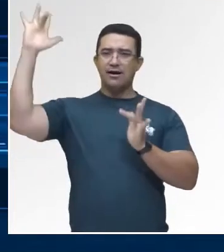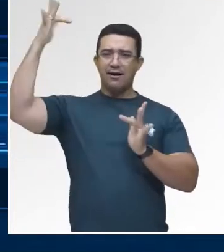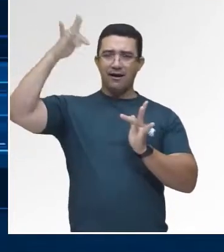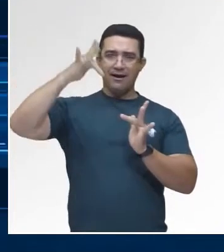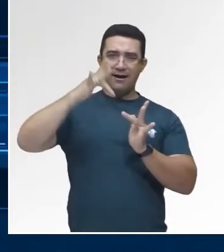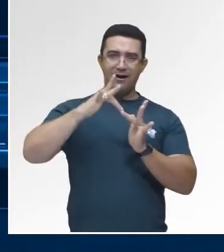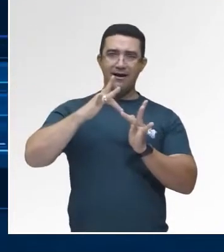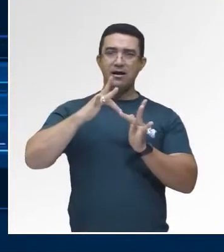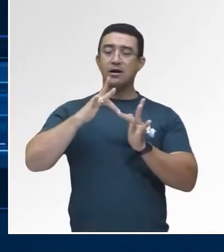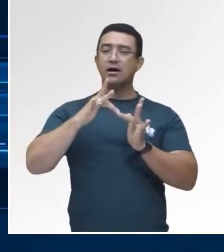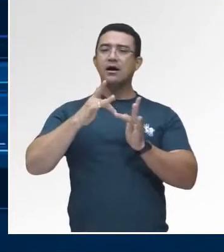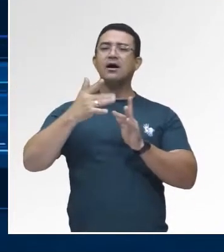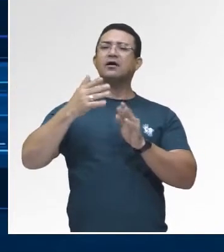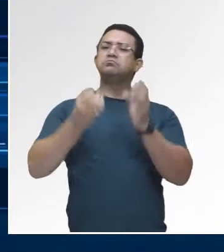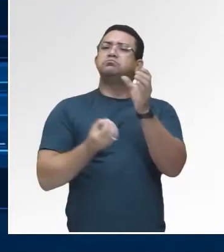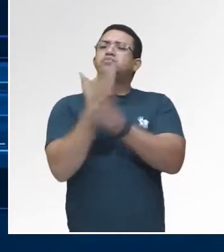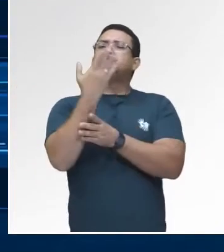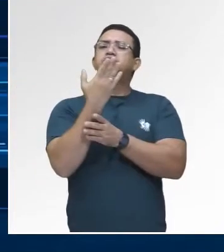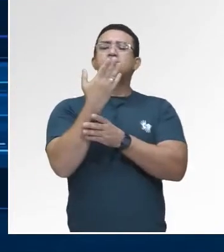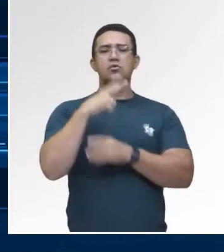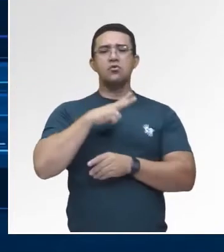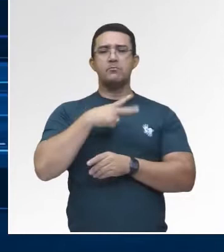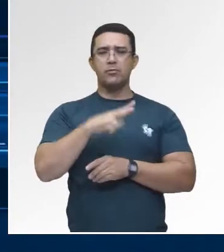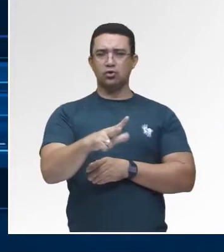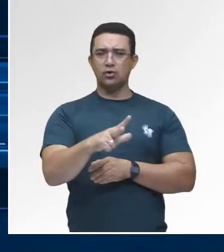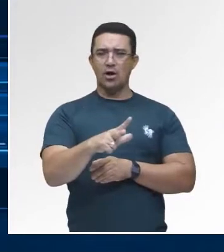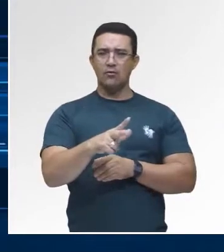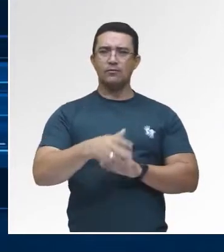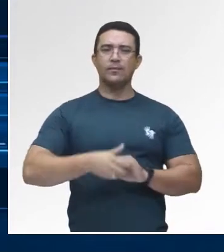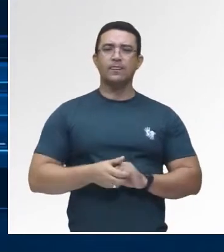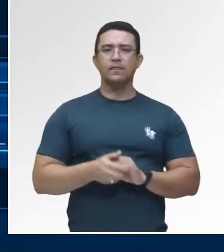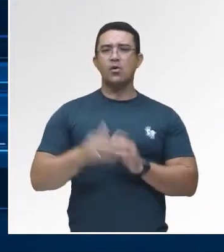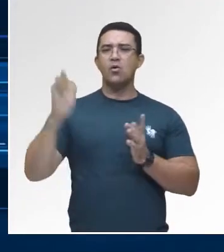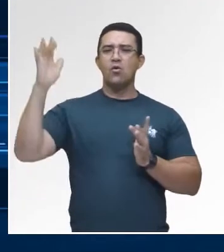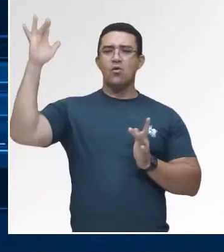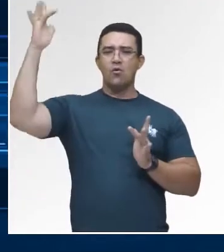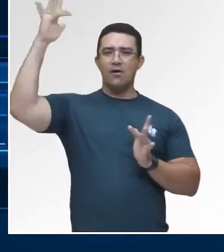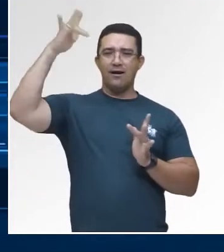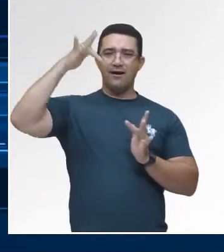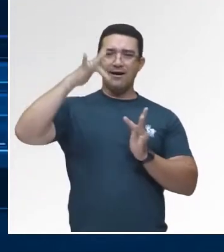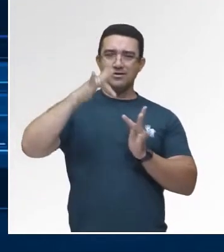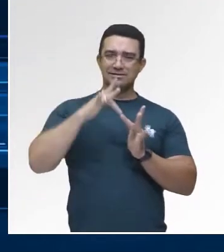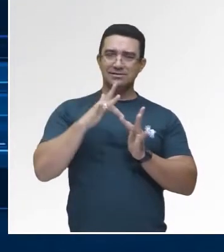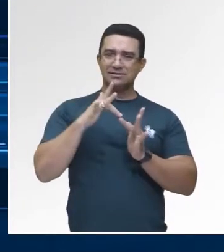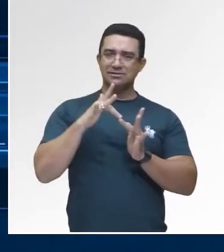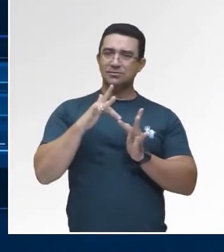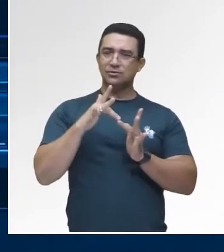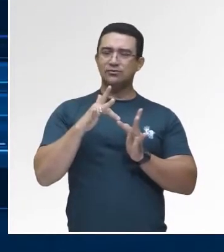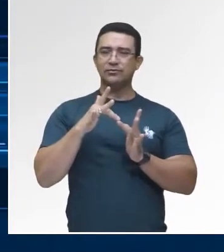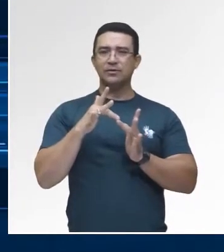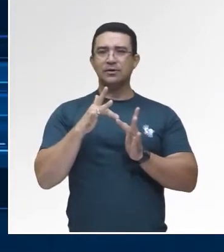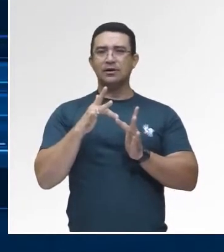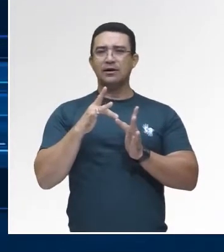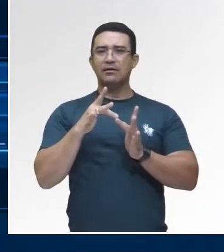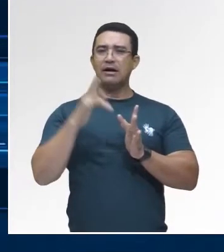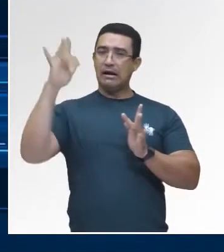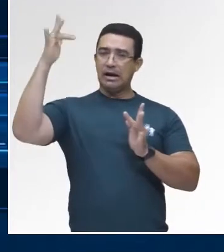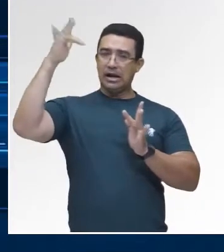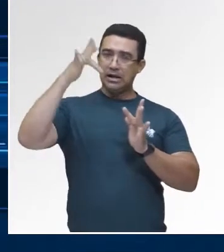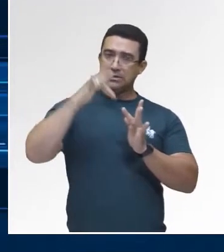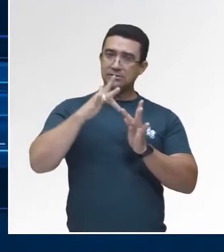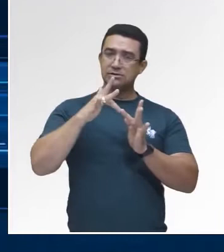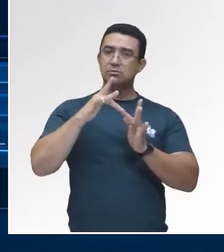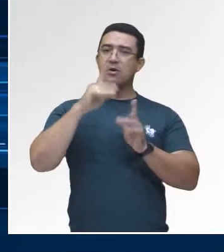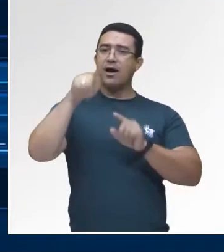em Portugal, né? Não se deu no Brasil, se deu em Portugal o classicismo, que tinha como característica